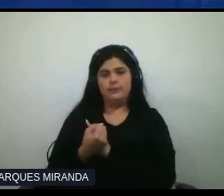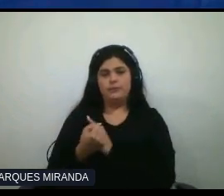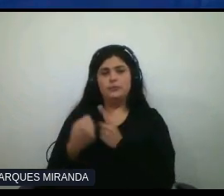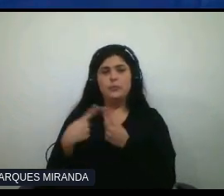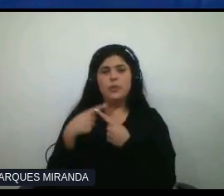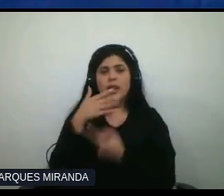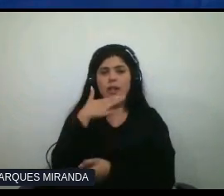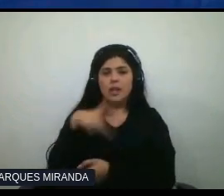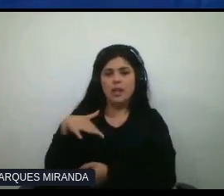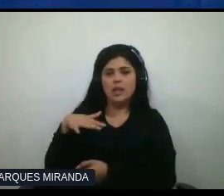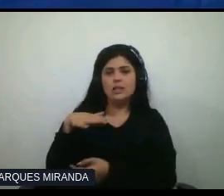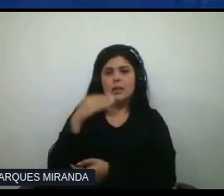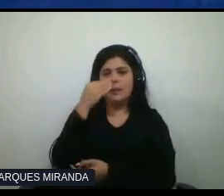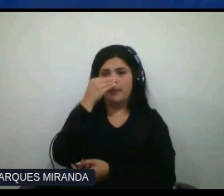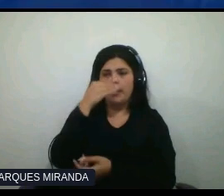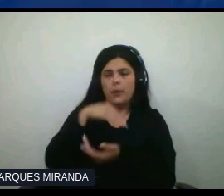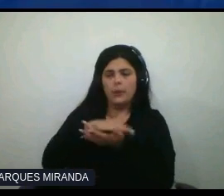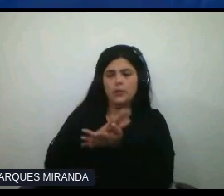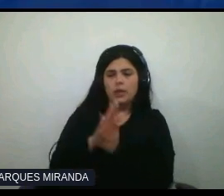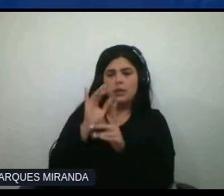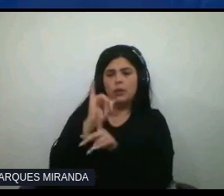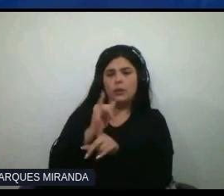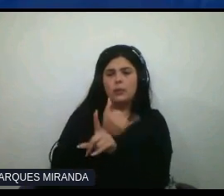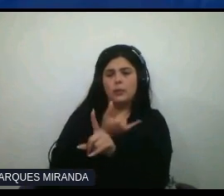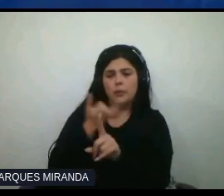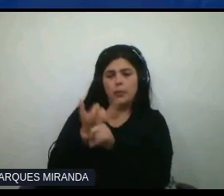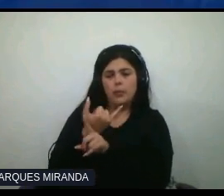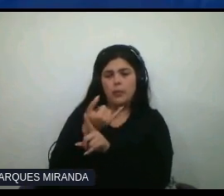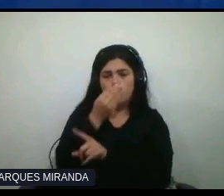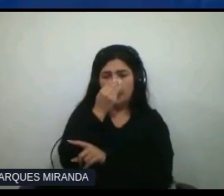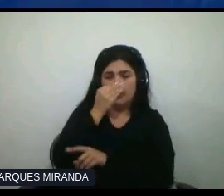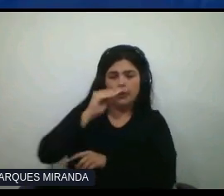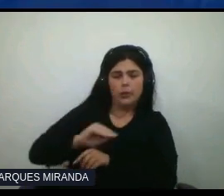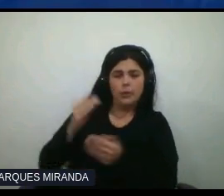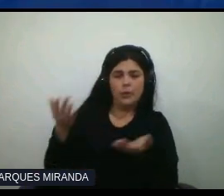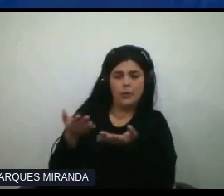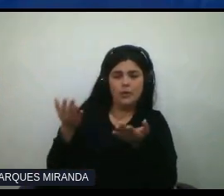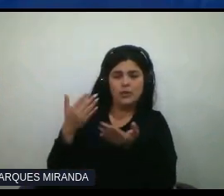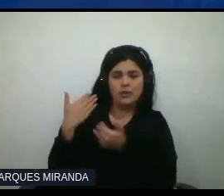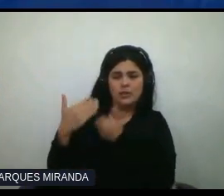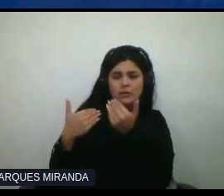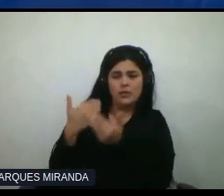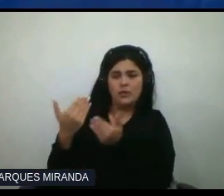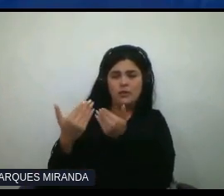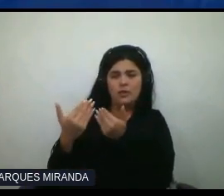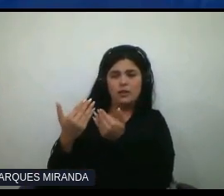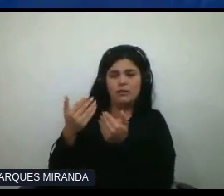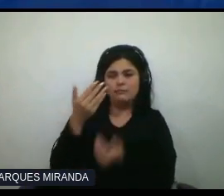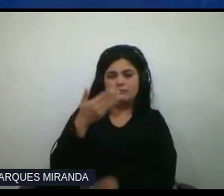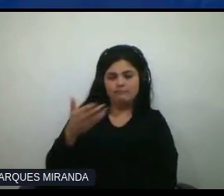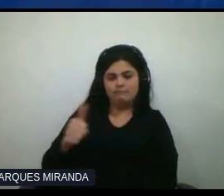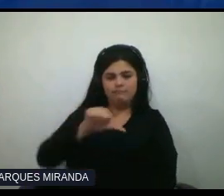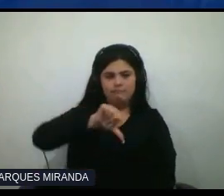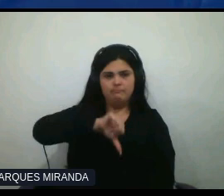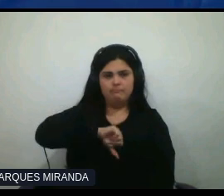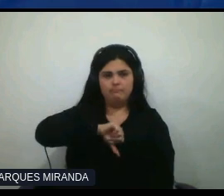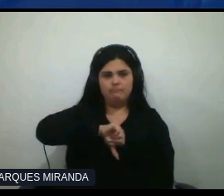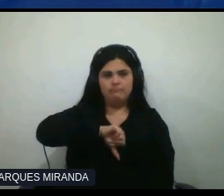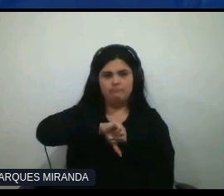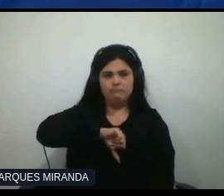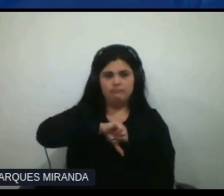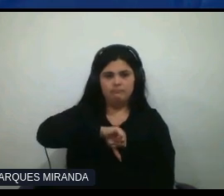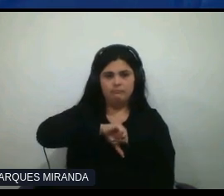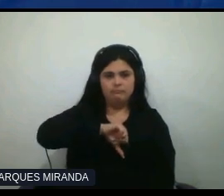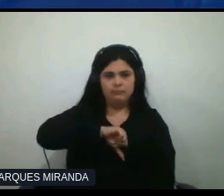gente passou discriminação, bullying, rejeição, hoje a gente desenvolve uma certa baixa estima. Então, quando a gente está ali